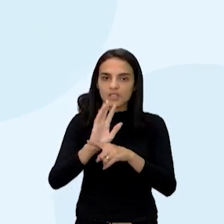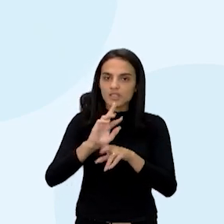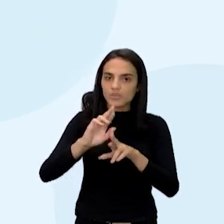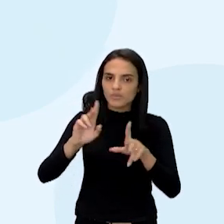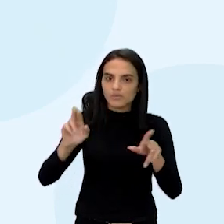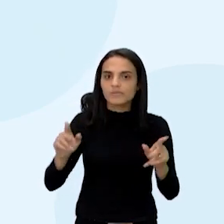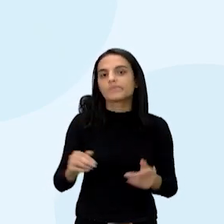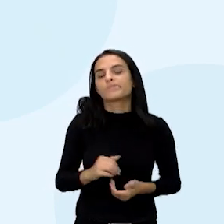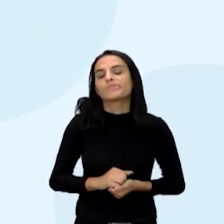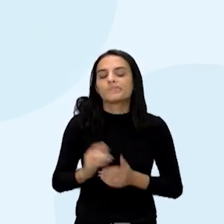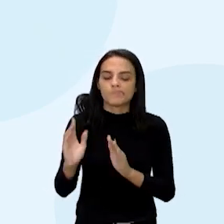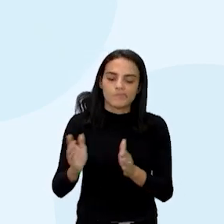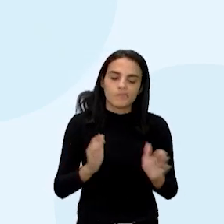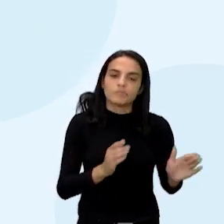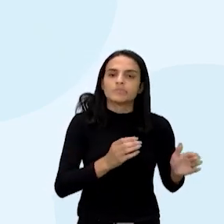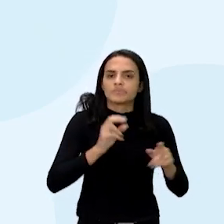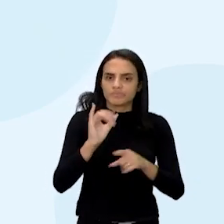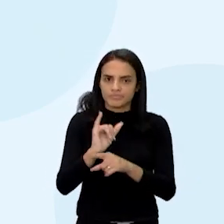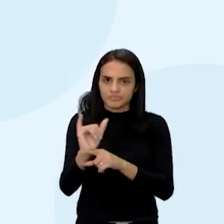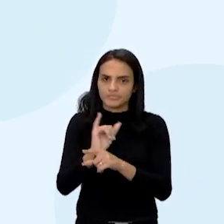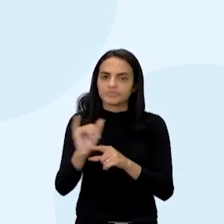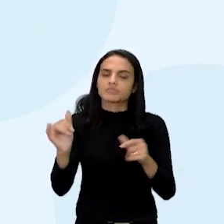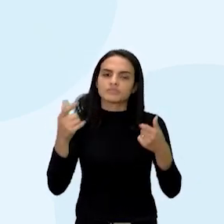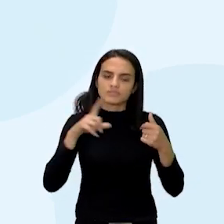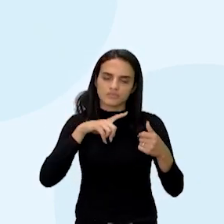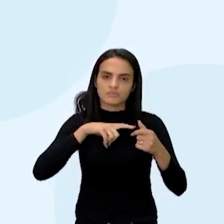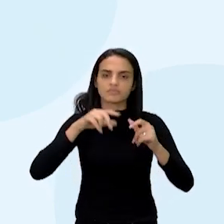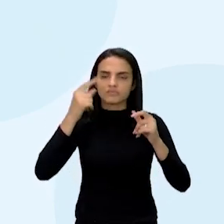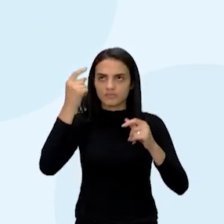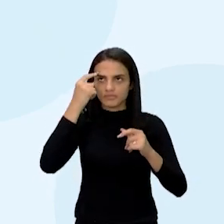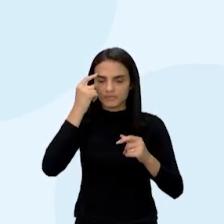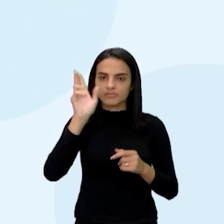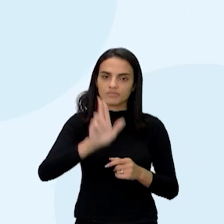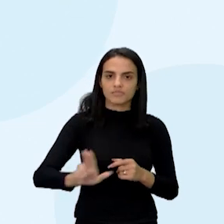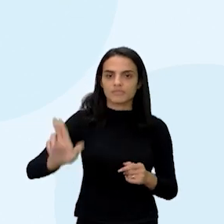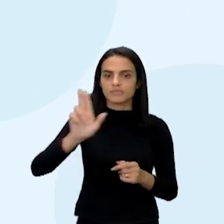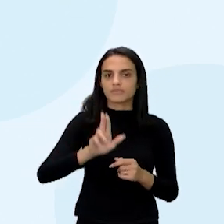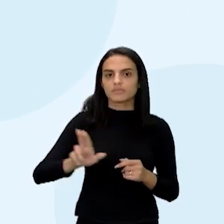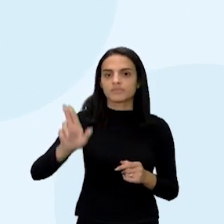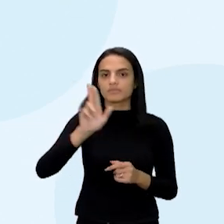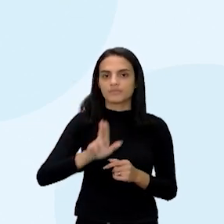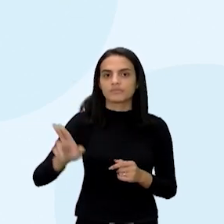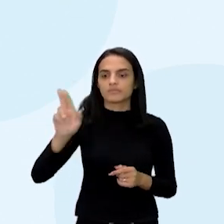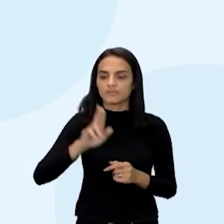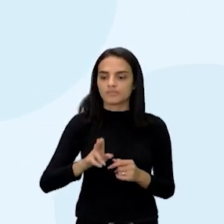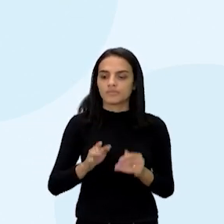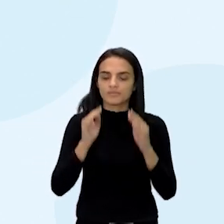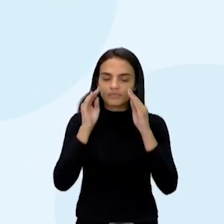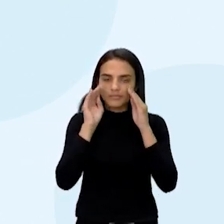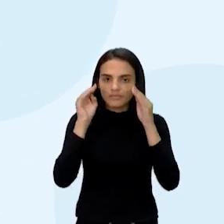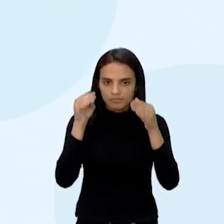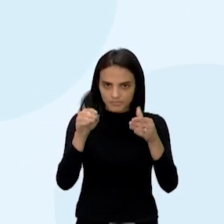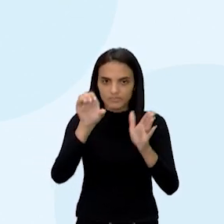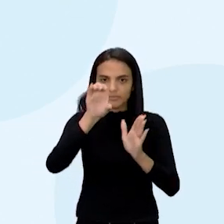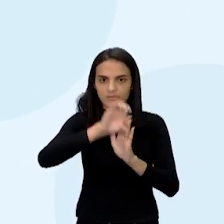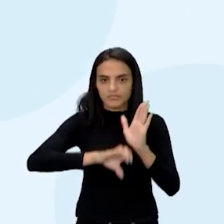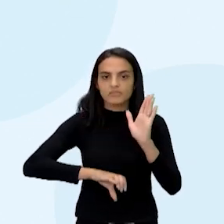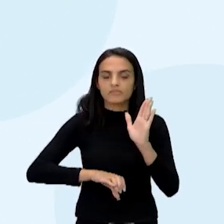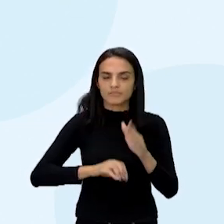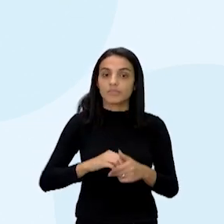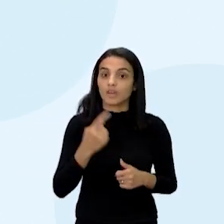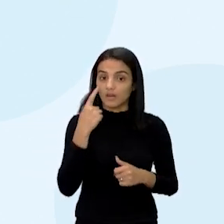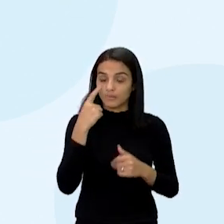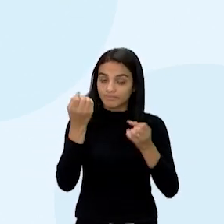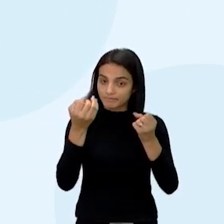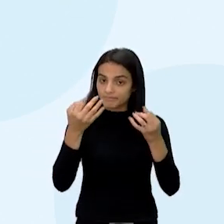tem uma série de recursos que a gente pode pensar para utilizar essa estratégia do enriquecimento curricular. E, como eu